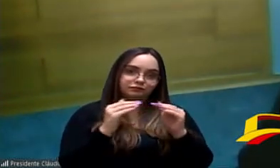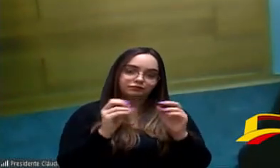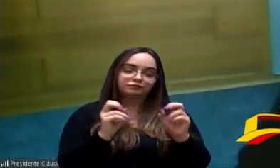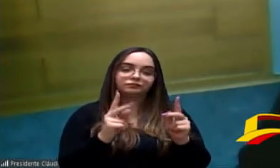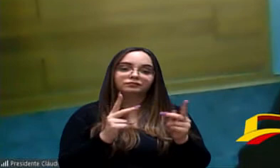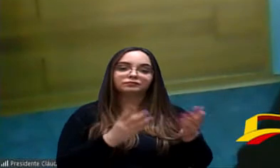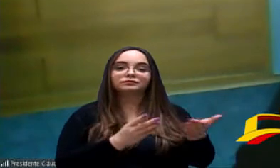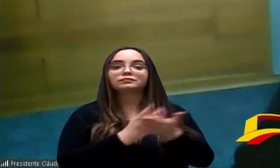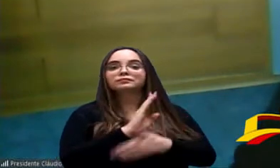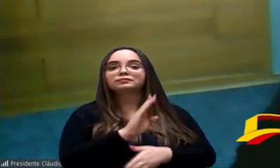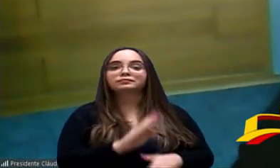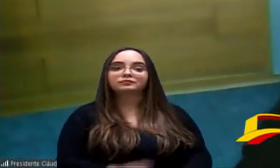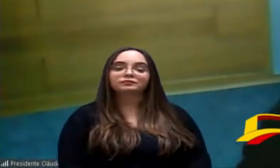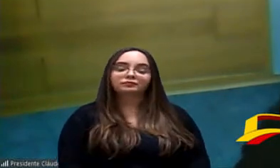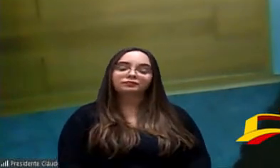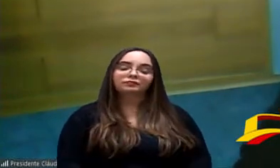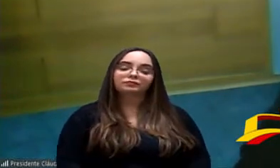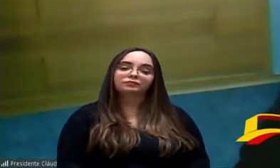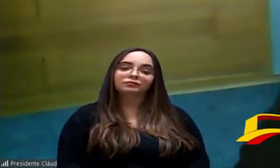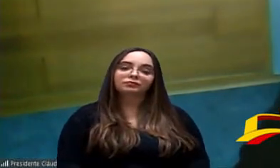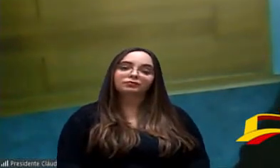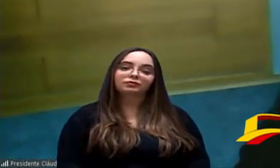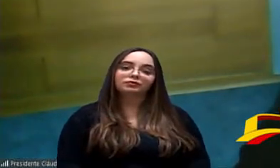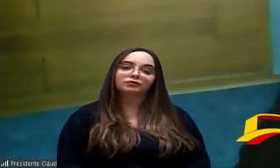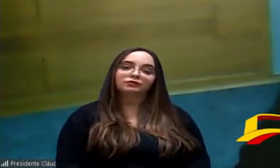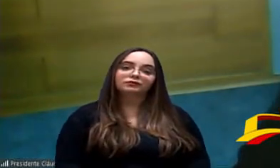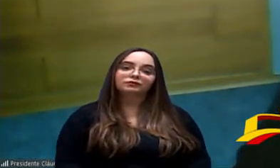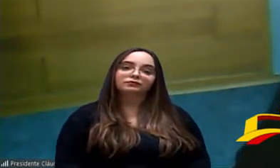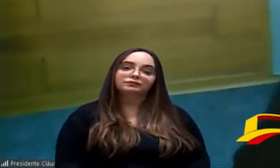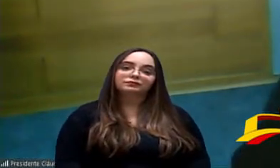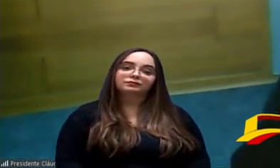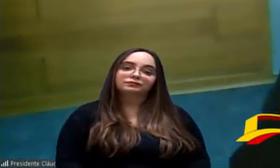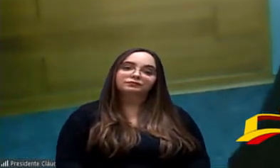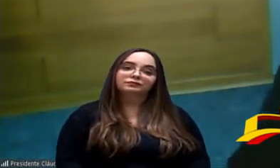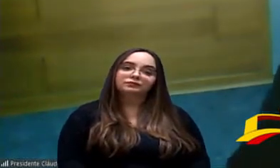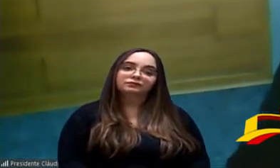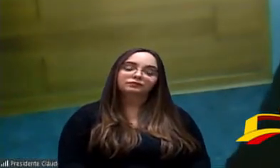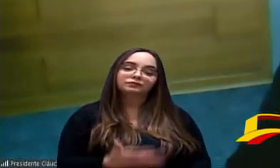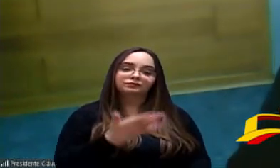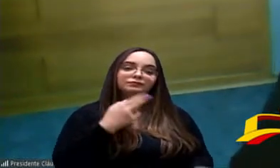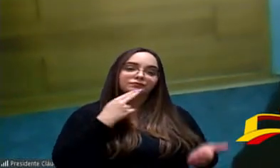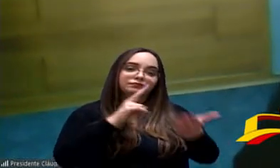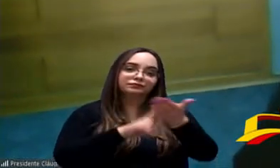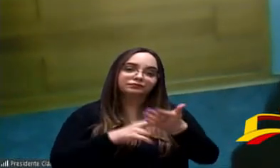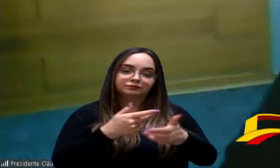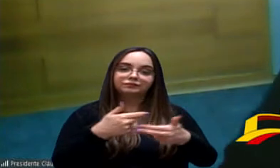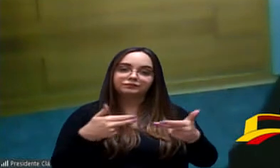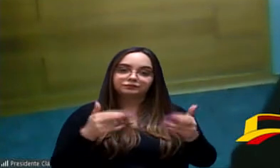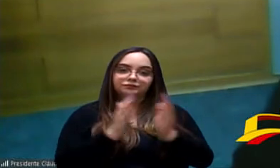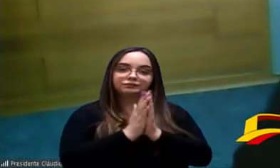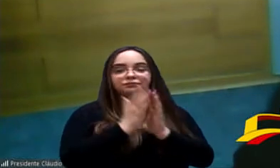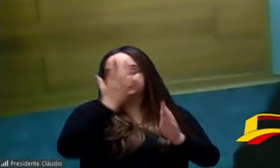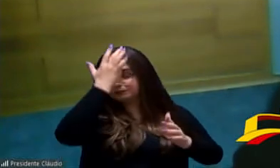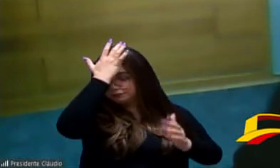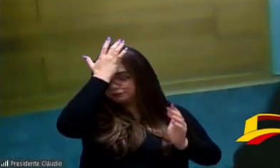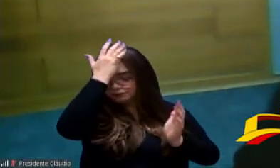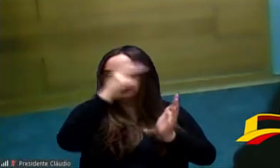estão, aprovado. Na secretária, fazer a leitura do expediente externo nesse momento. Por favor, vereador Fábio